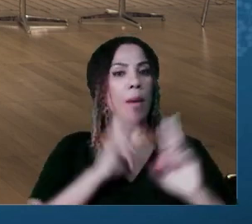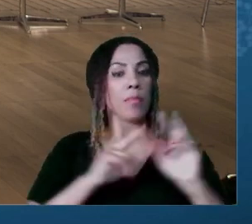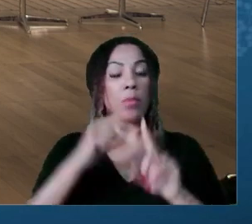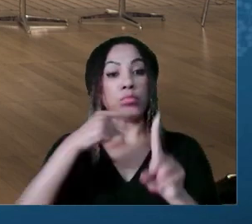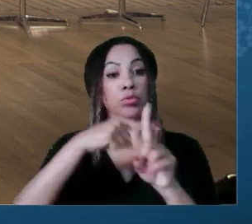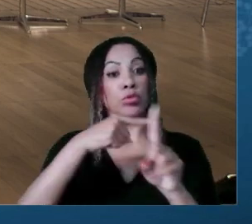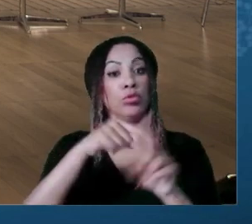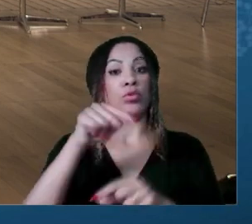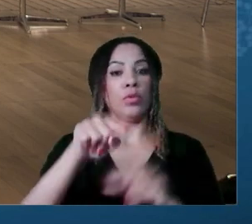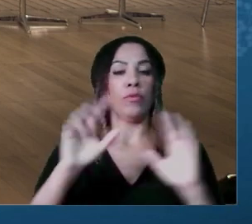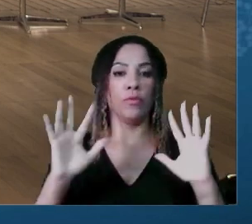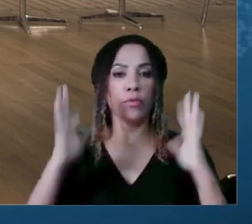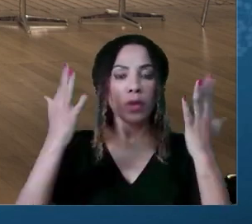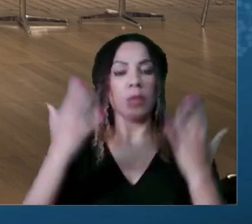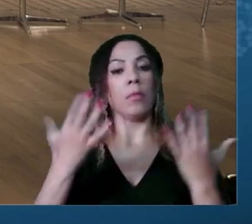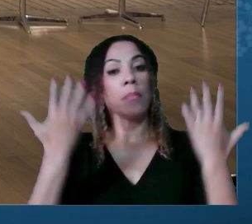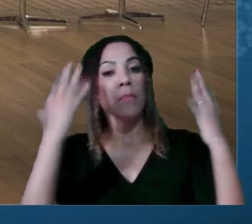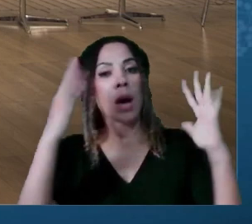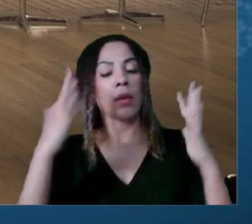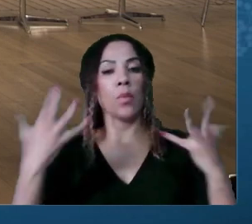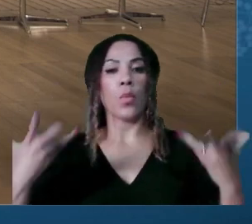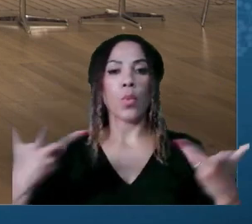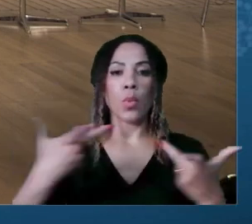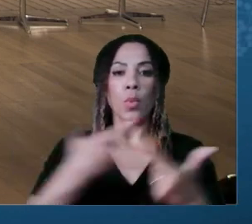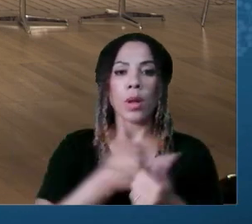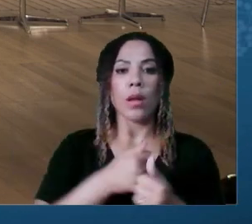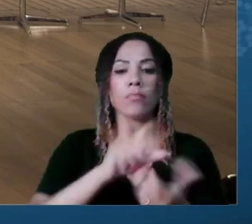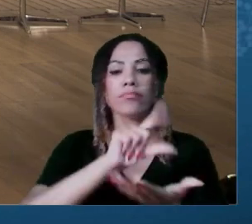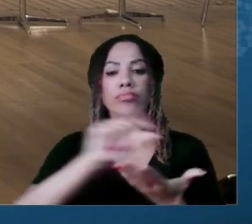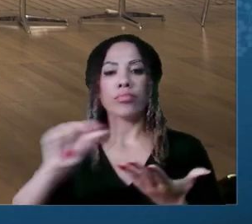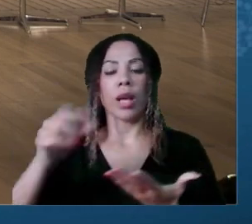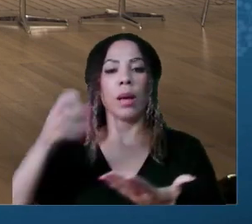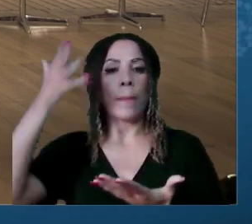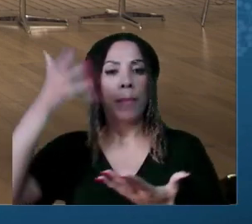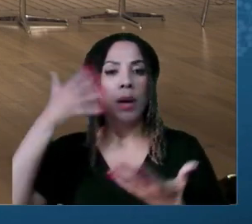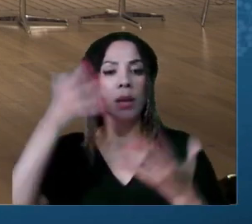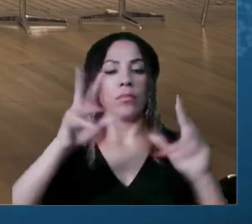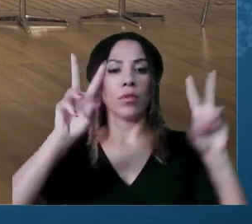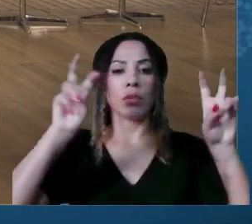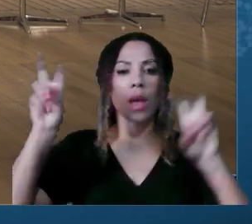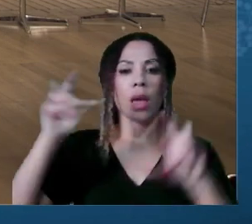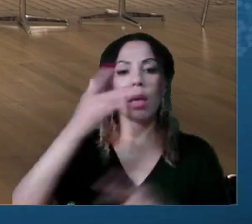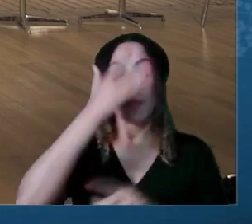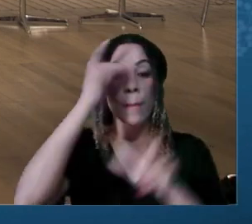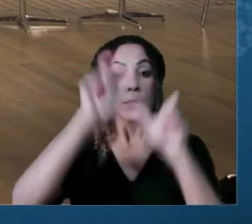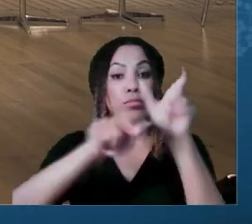né, elogiando a qualidade das palestras, dos palestrantes,